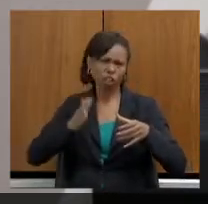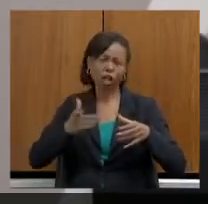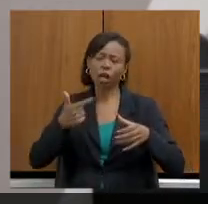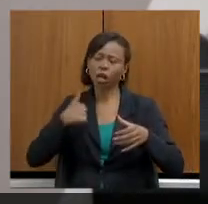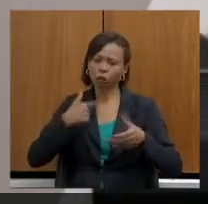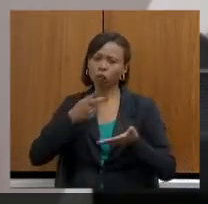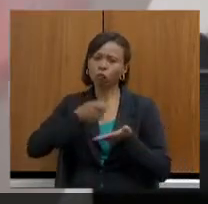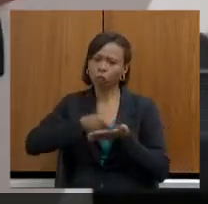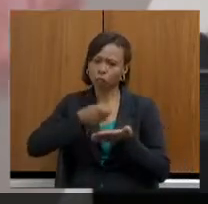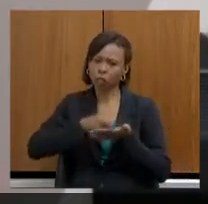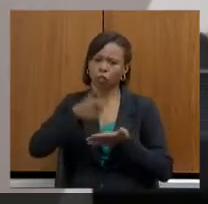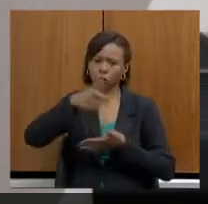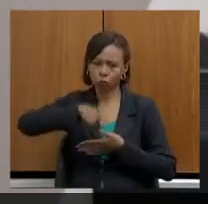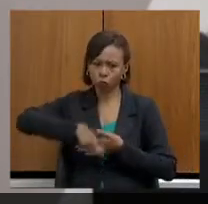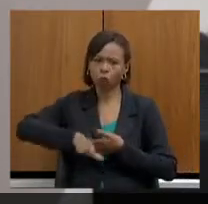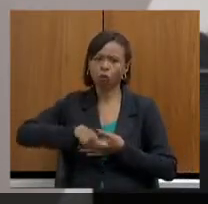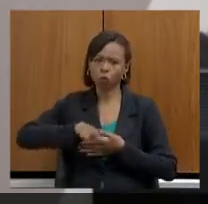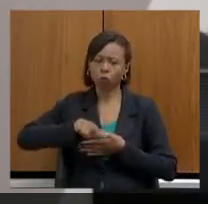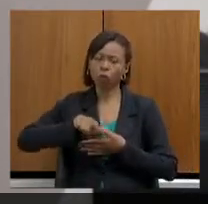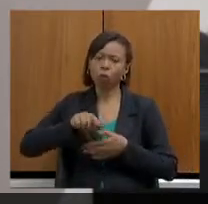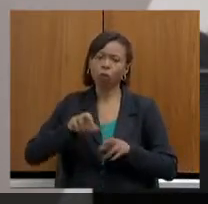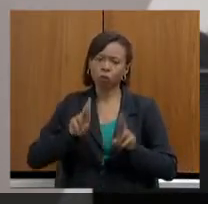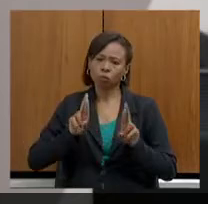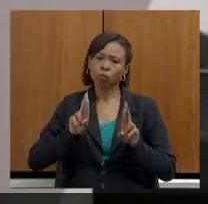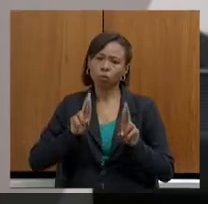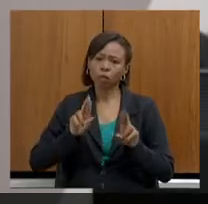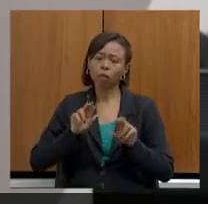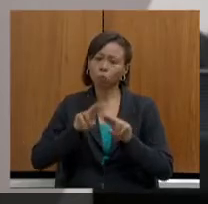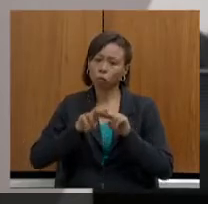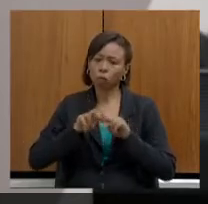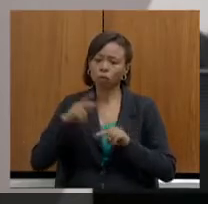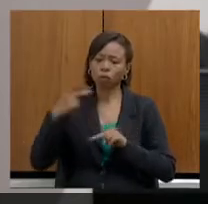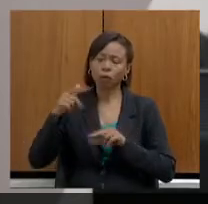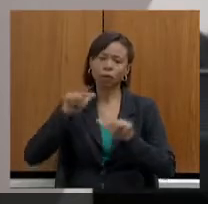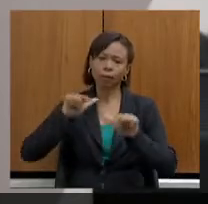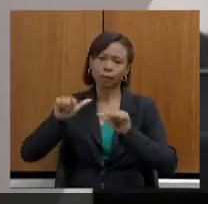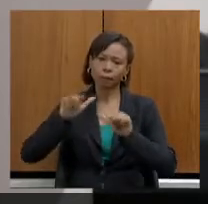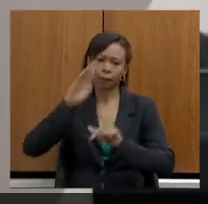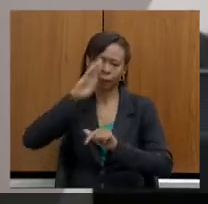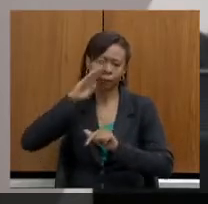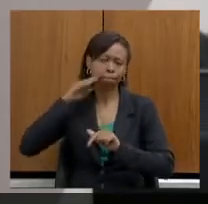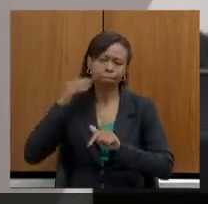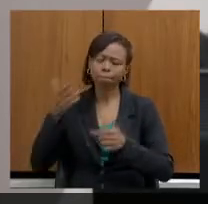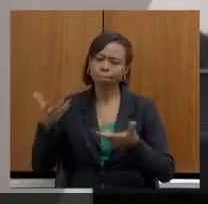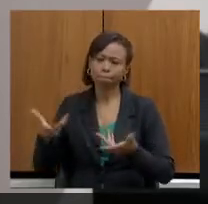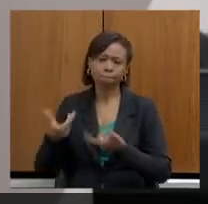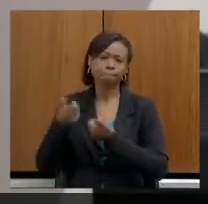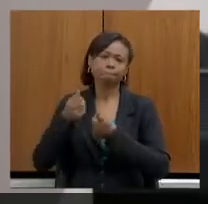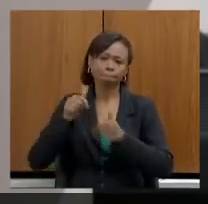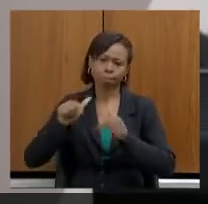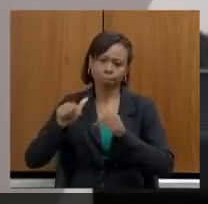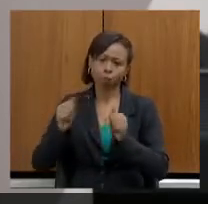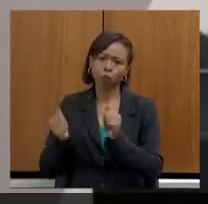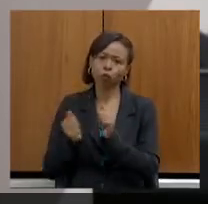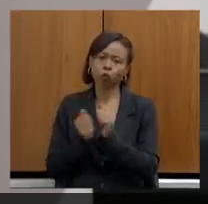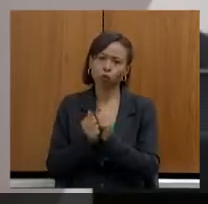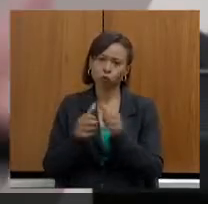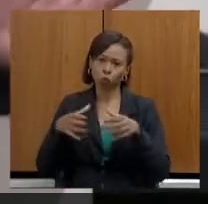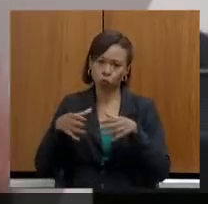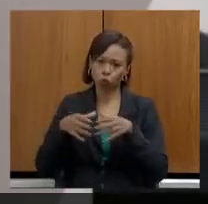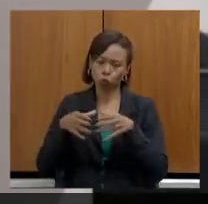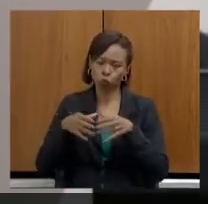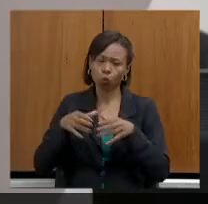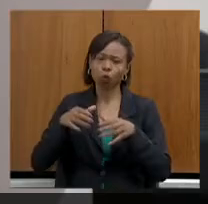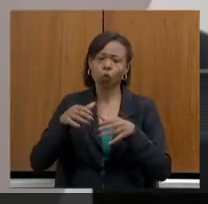obrigação de fazer até em função do Belo trabalho que a deputada realiza junto com os demais membros da comissão de educação